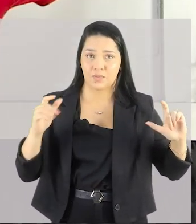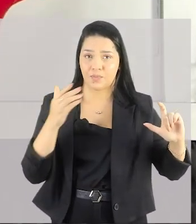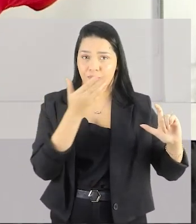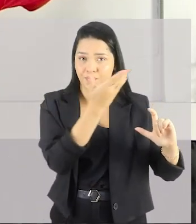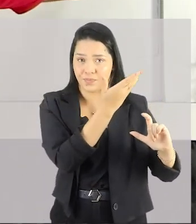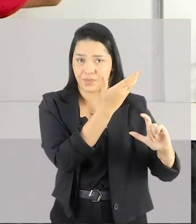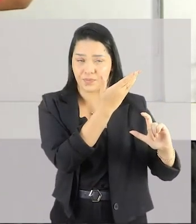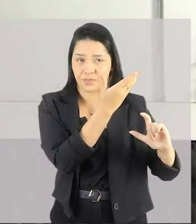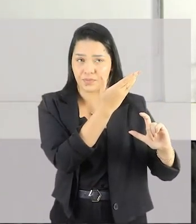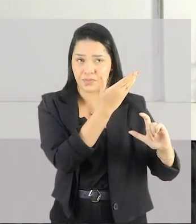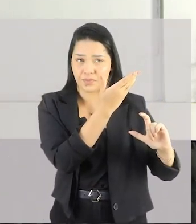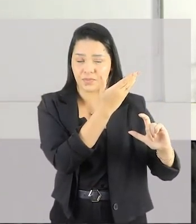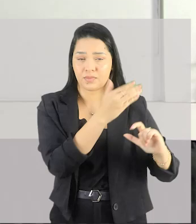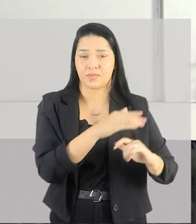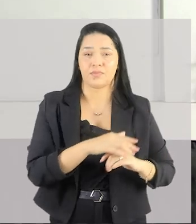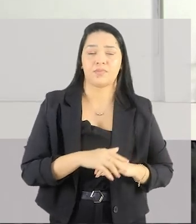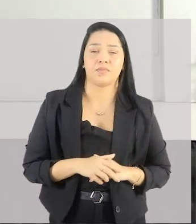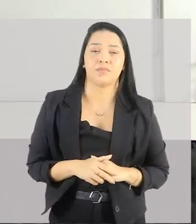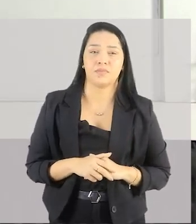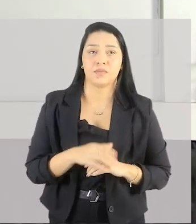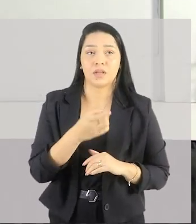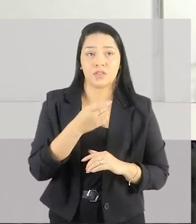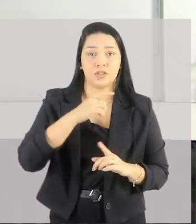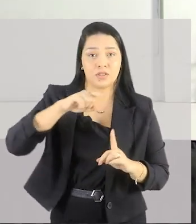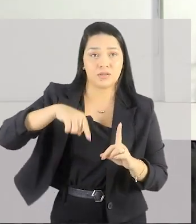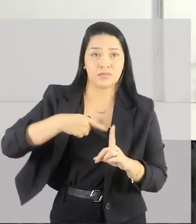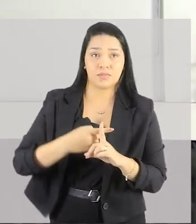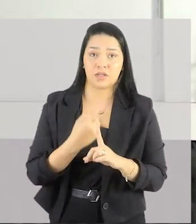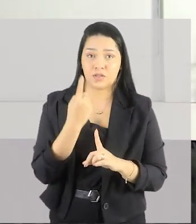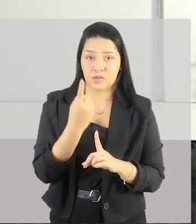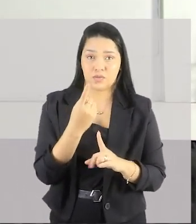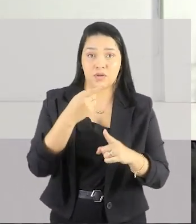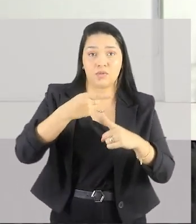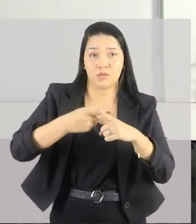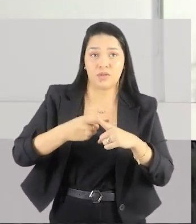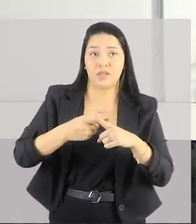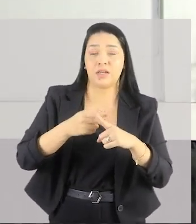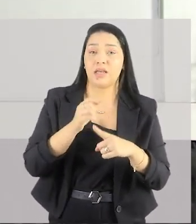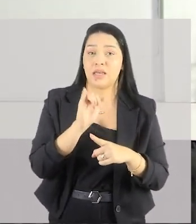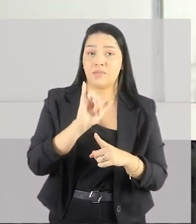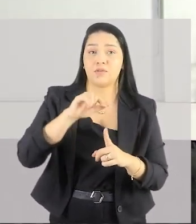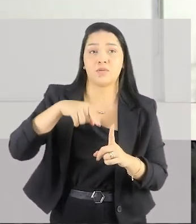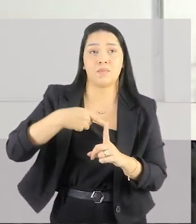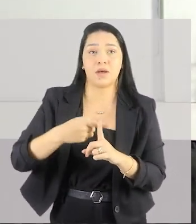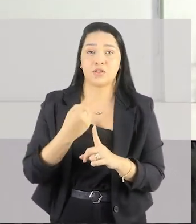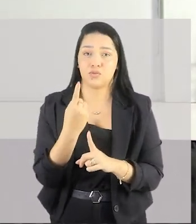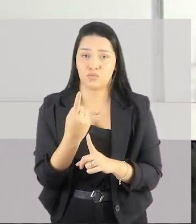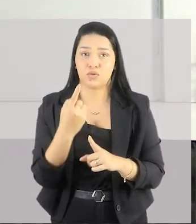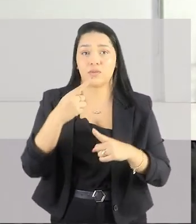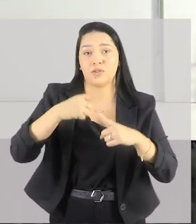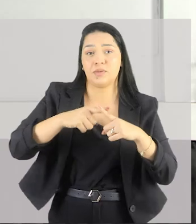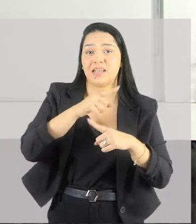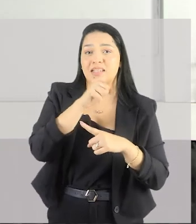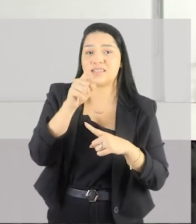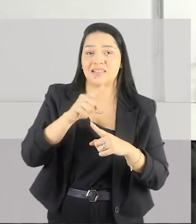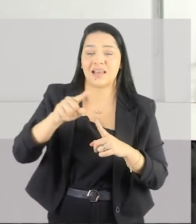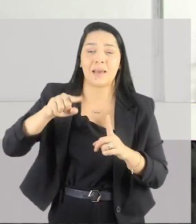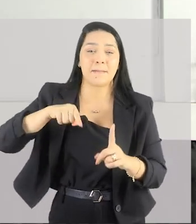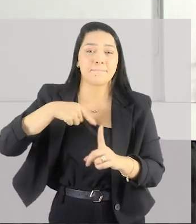x mais y, x mais 1, que multiplica y mais 1, que multiplica z mais